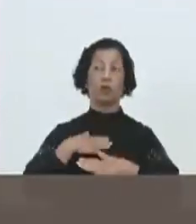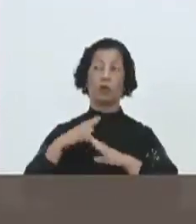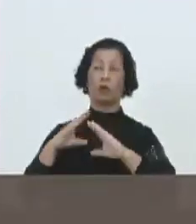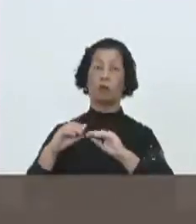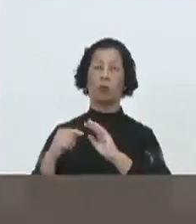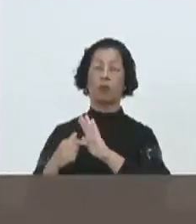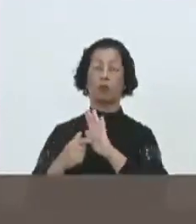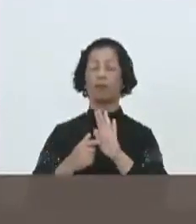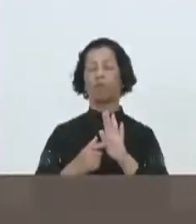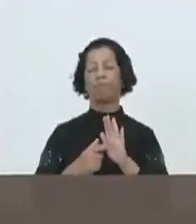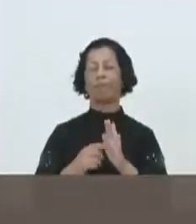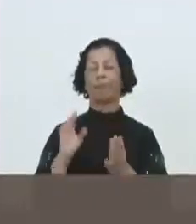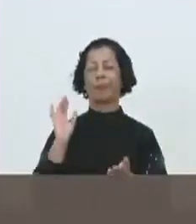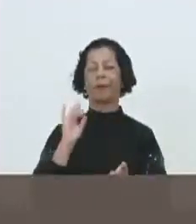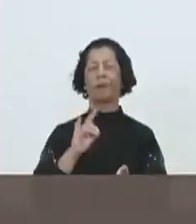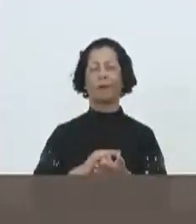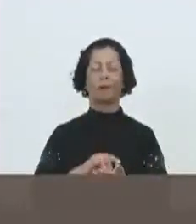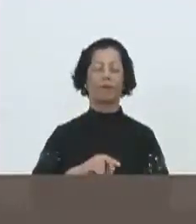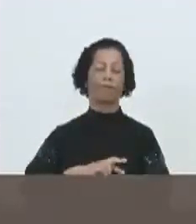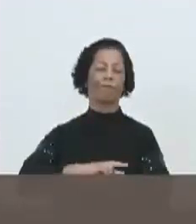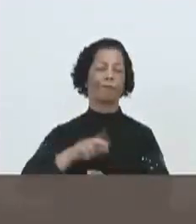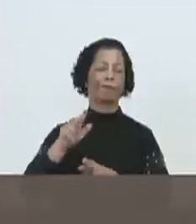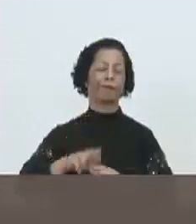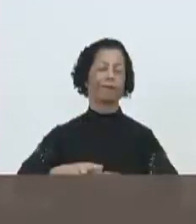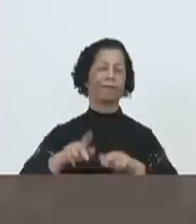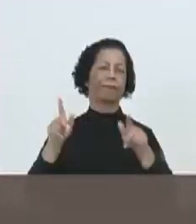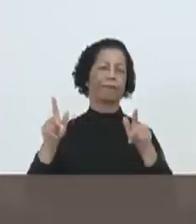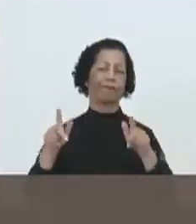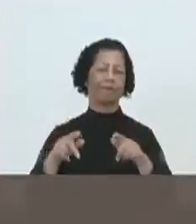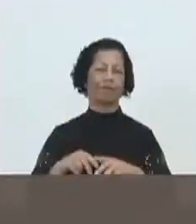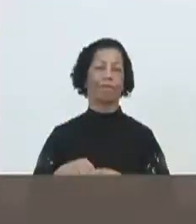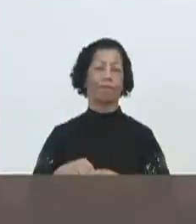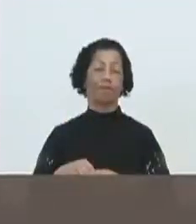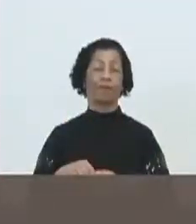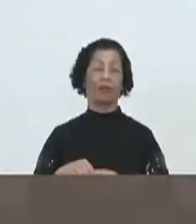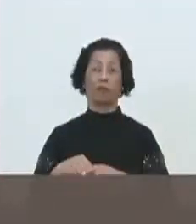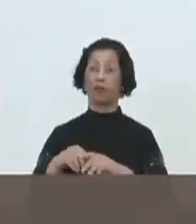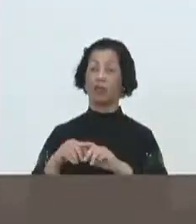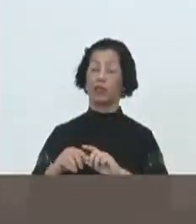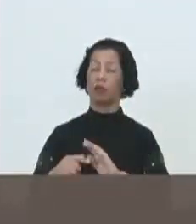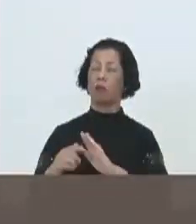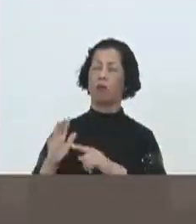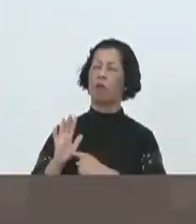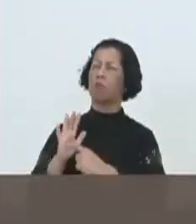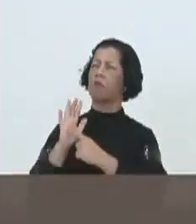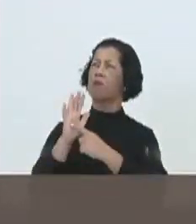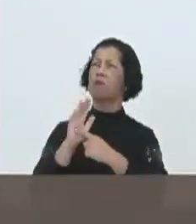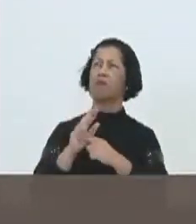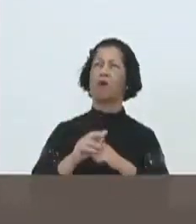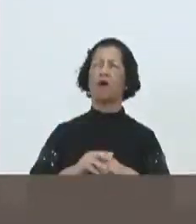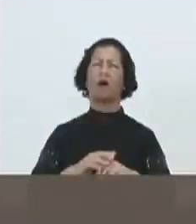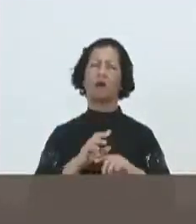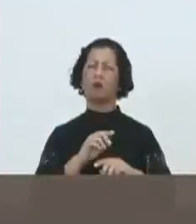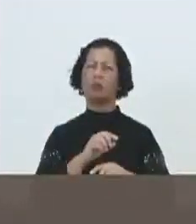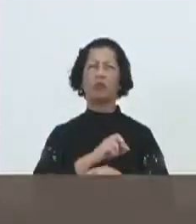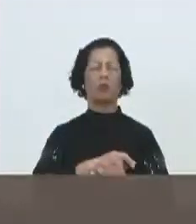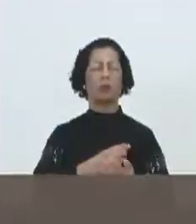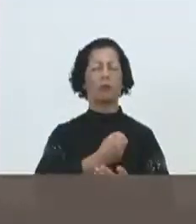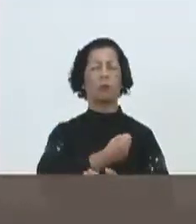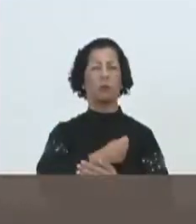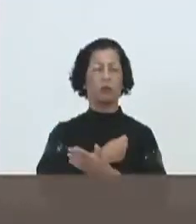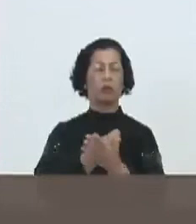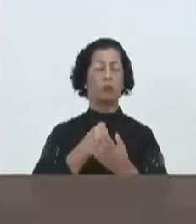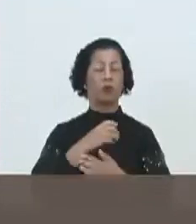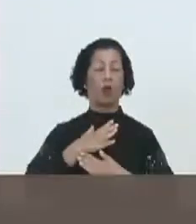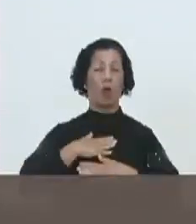realidade é muito mais quente do que a a a a situação então ah mas